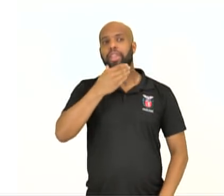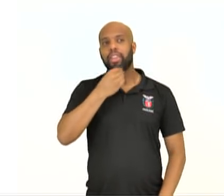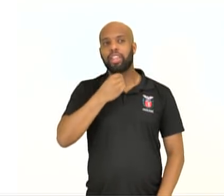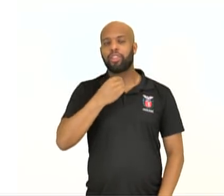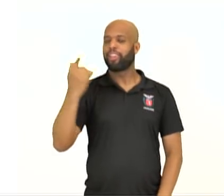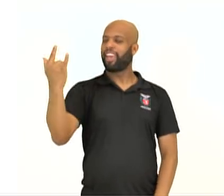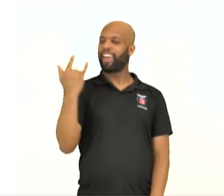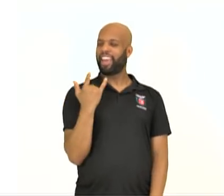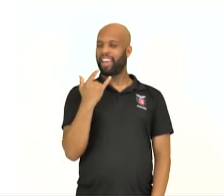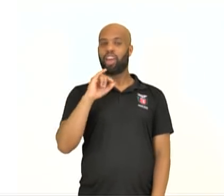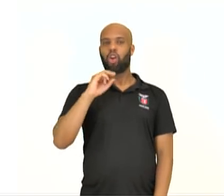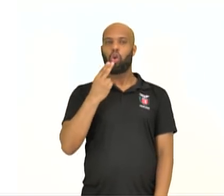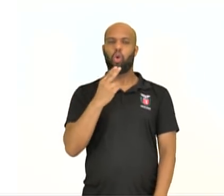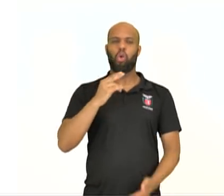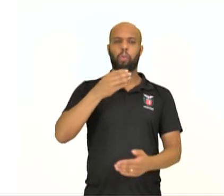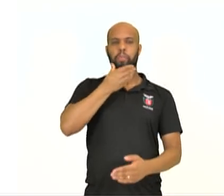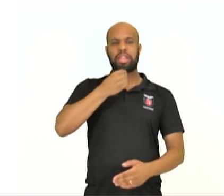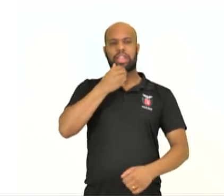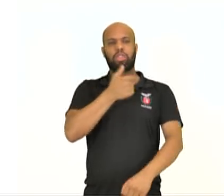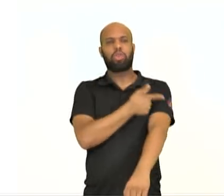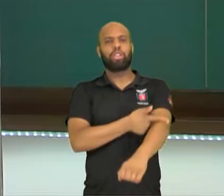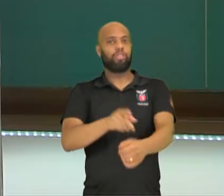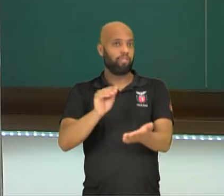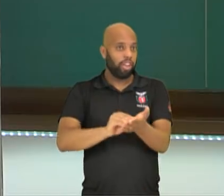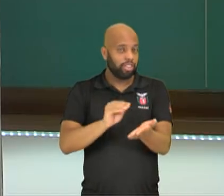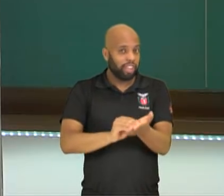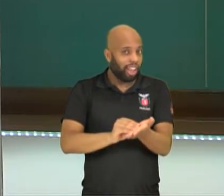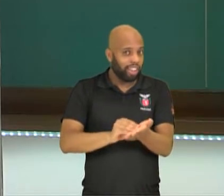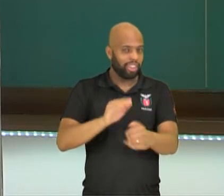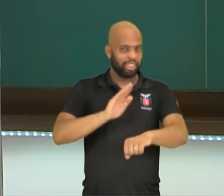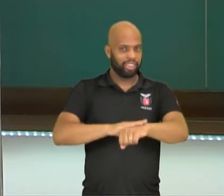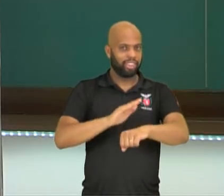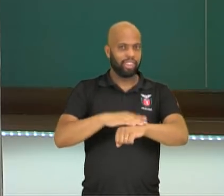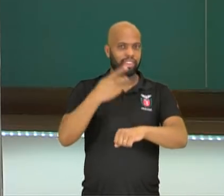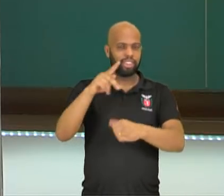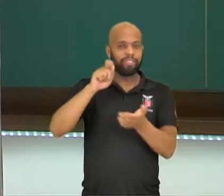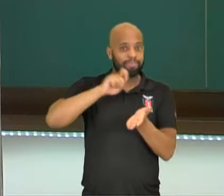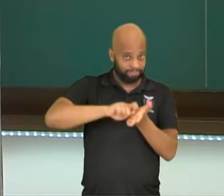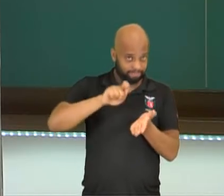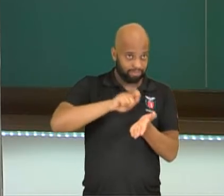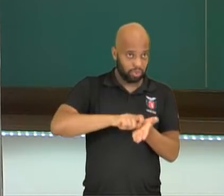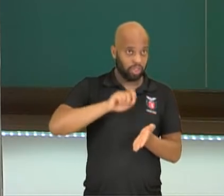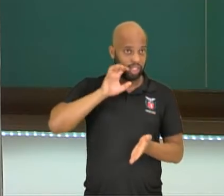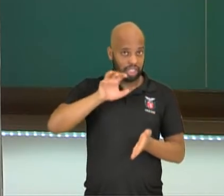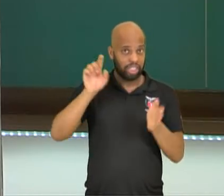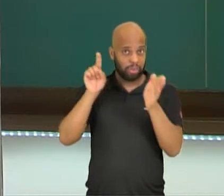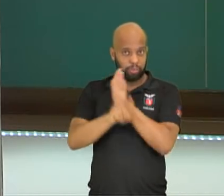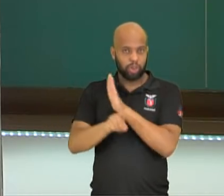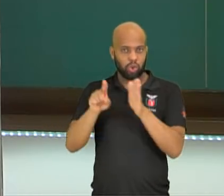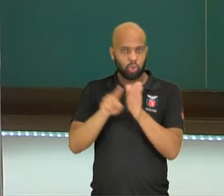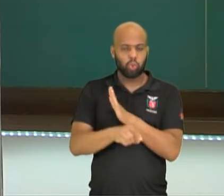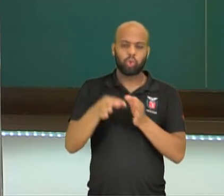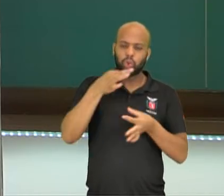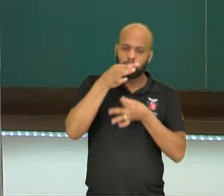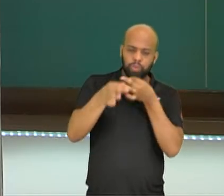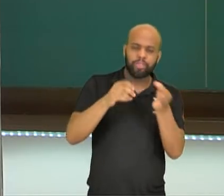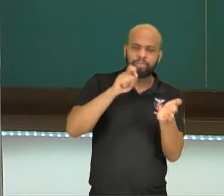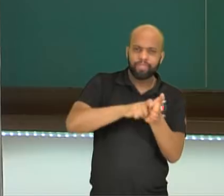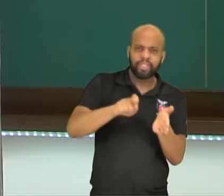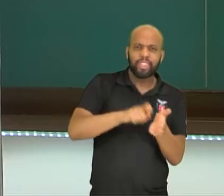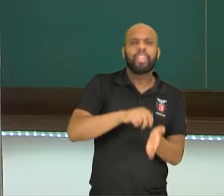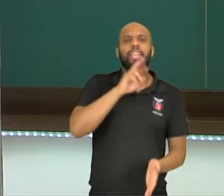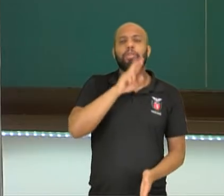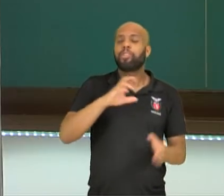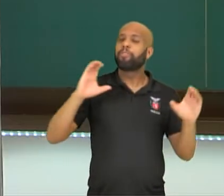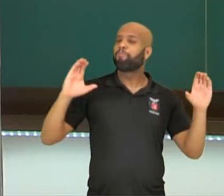meu queridinho ou moleque malcriado? Um tempinho para você. Responde lá com todos os teus argumentos, faz uma resposta